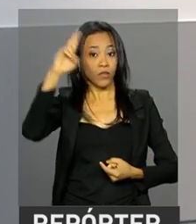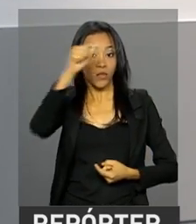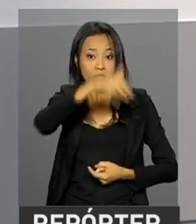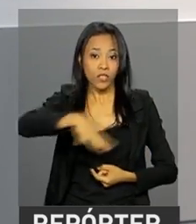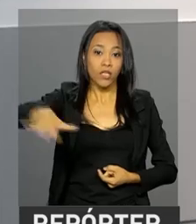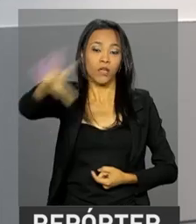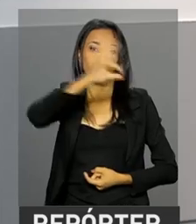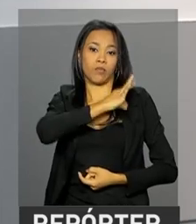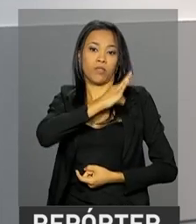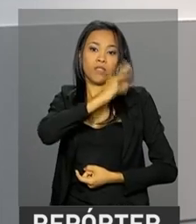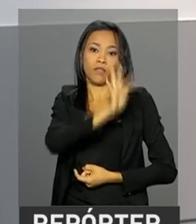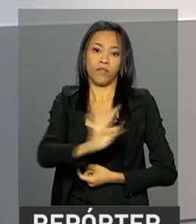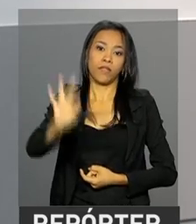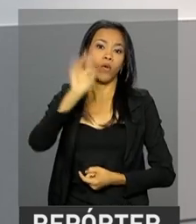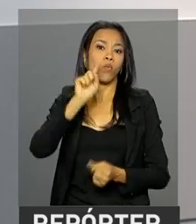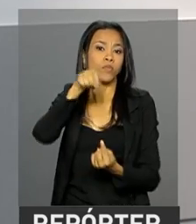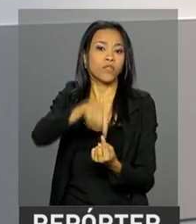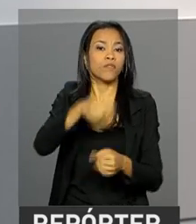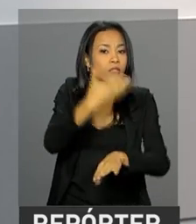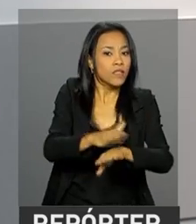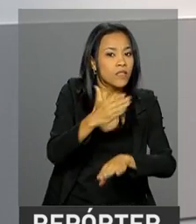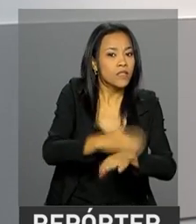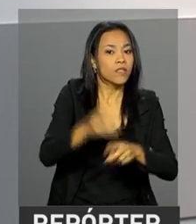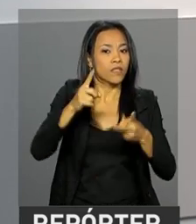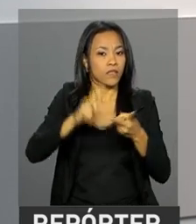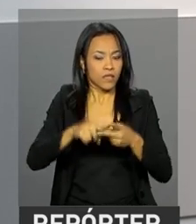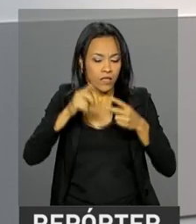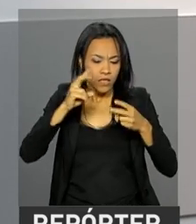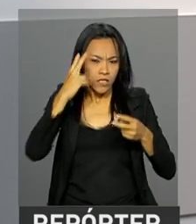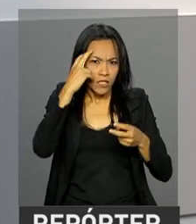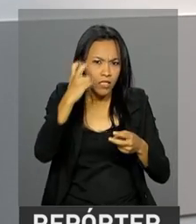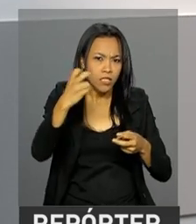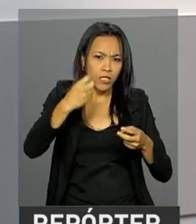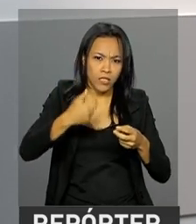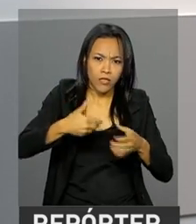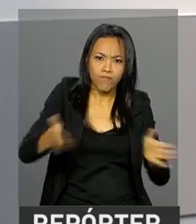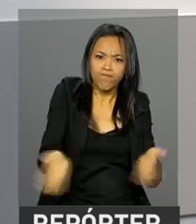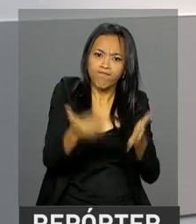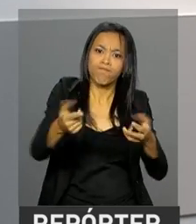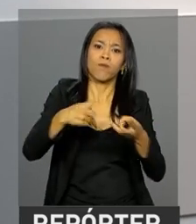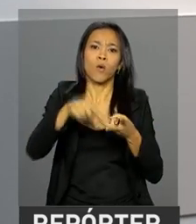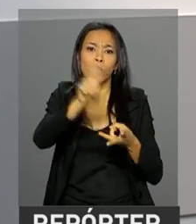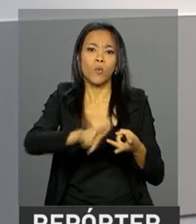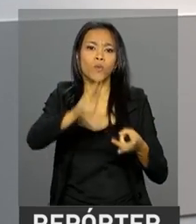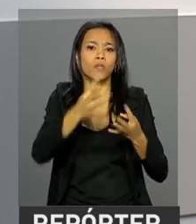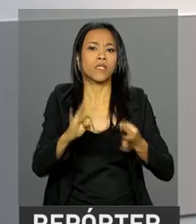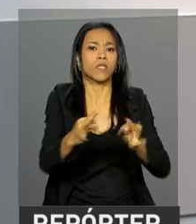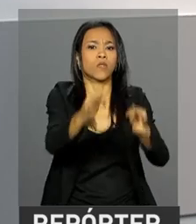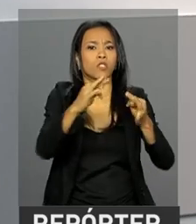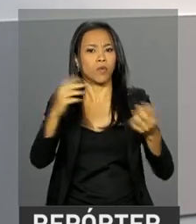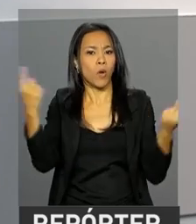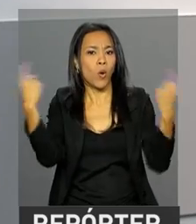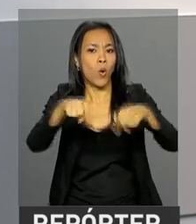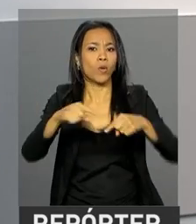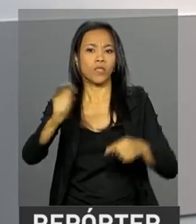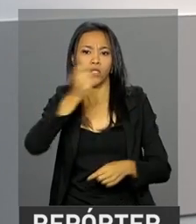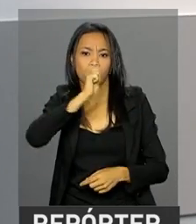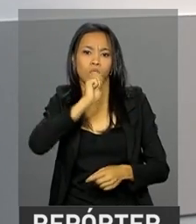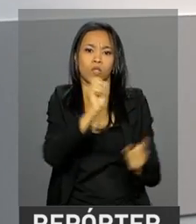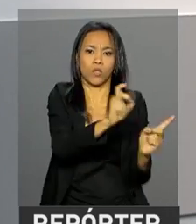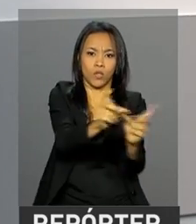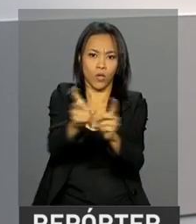discutir capacitação, investimentos em inteligência e uso de tecnologia pelos agentes no combate ao tráfico de